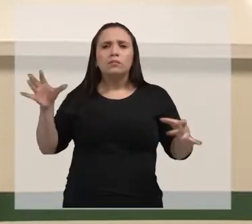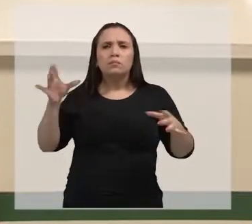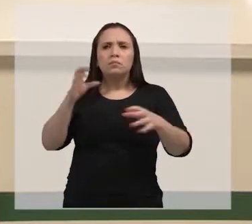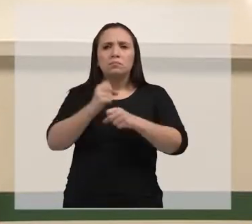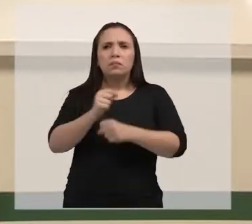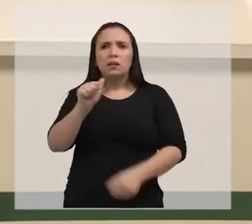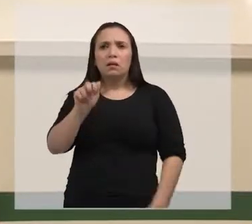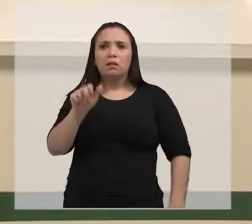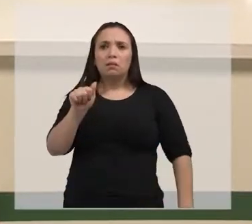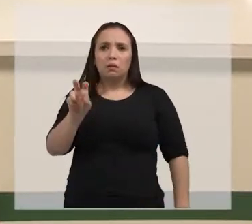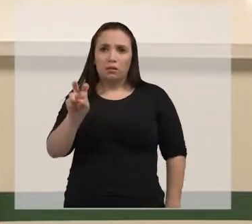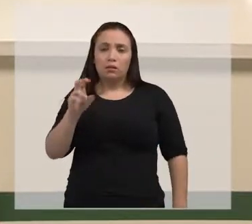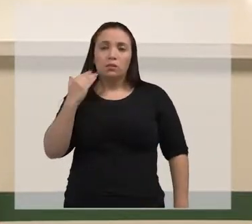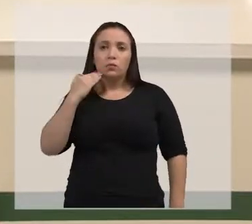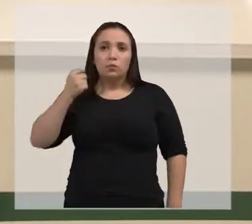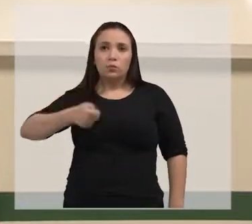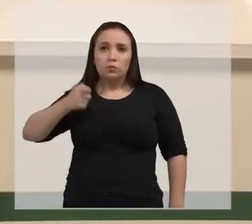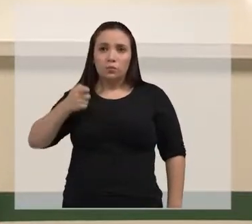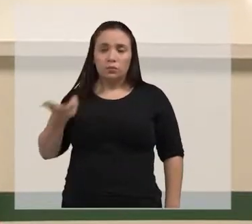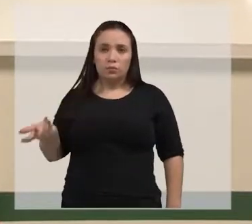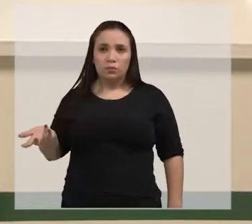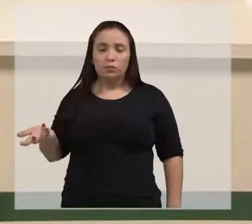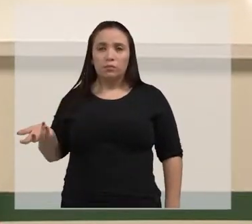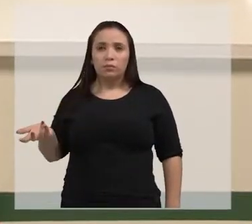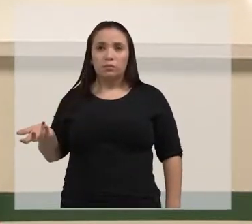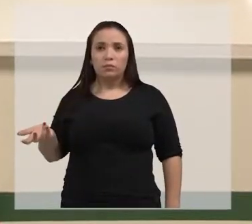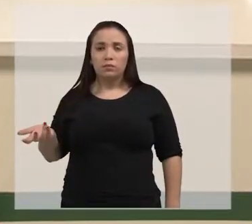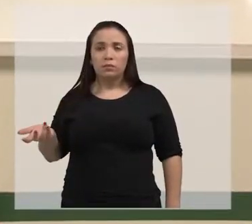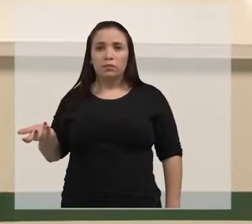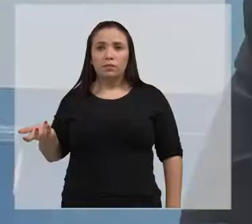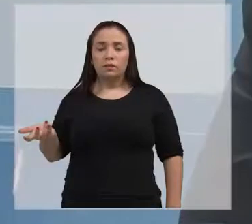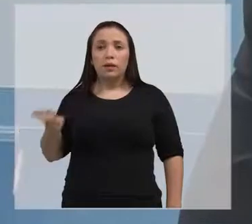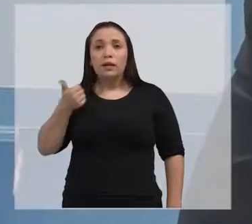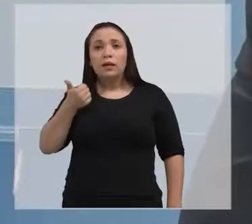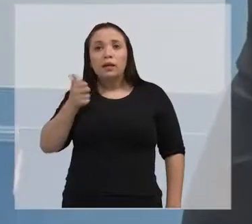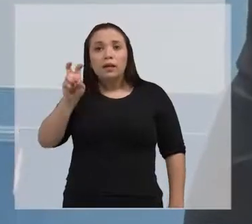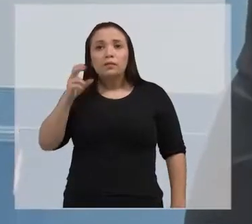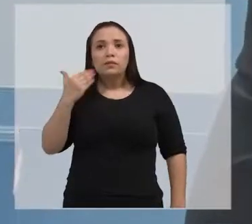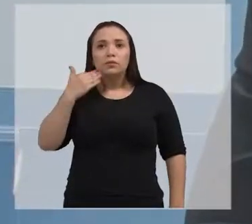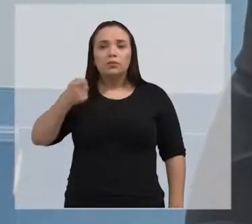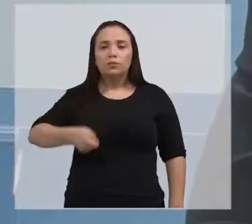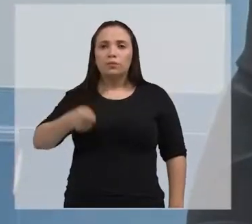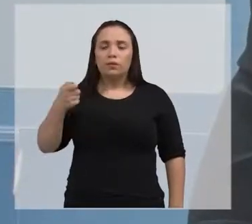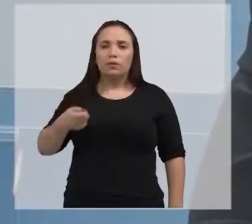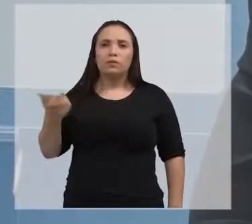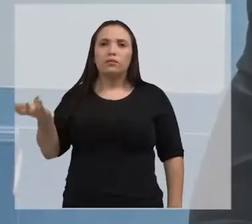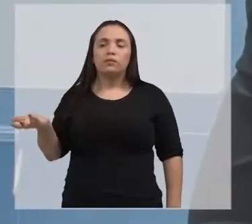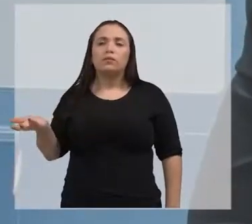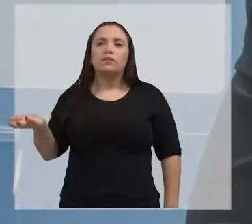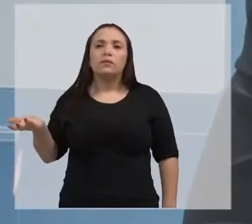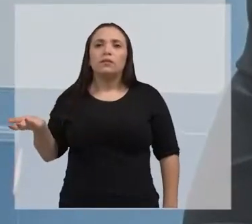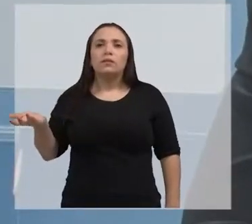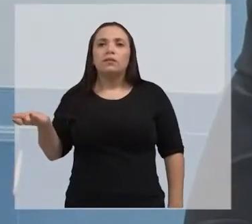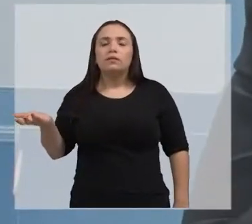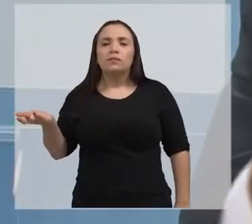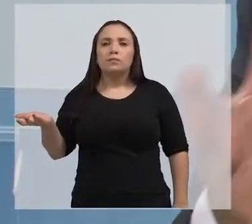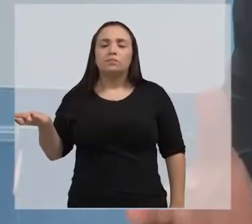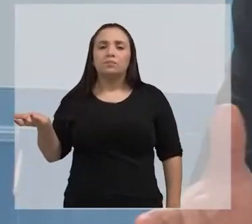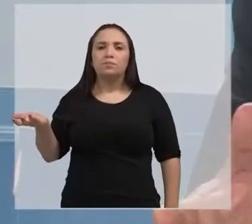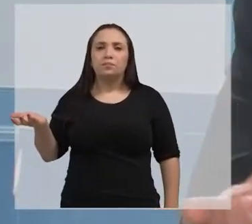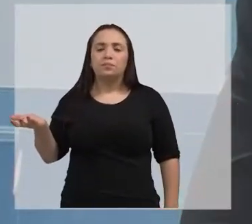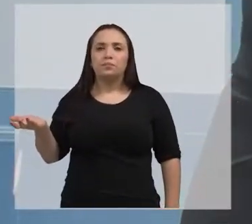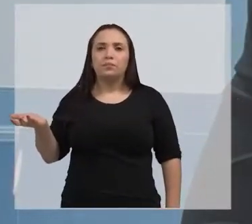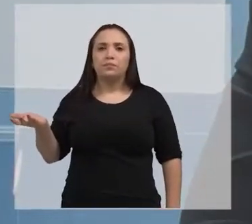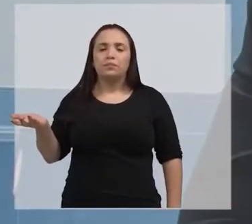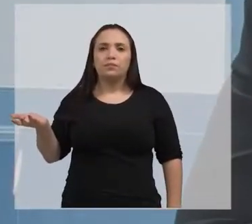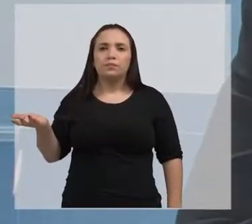Dá Dá 15. 15 juízes. Depois de 15 juízes. E no mantra que não foi